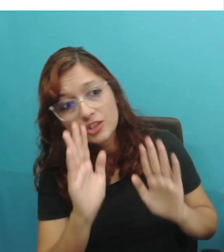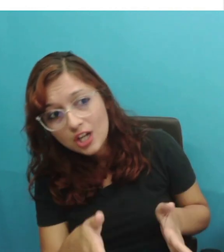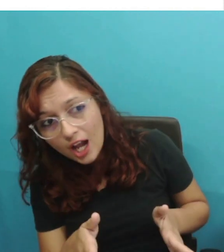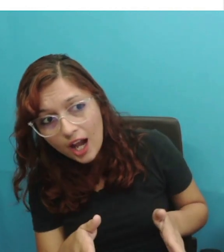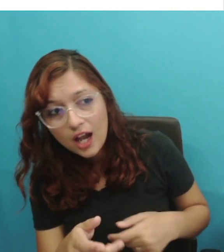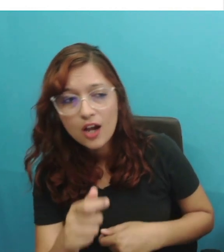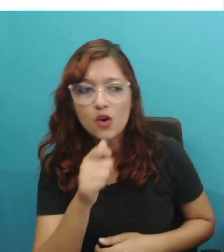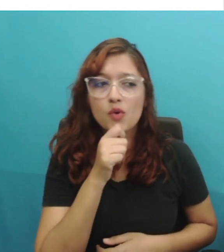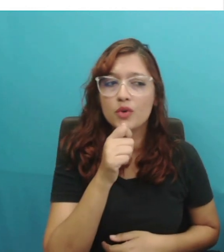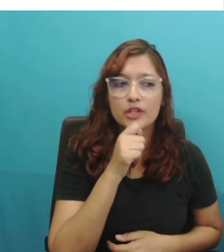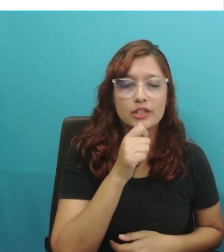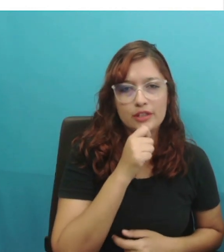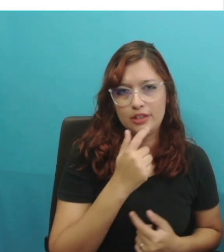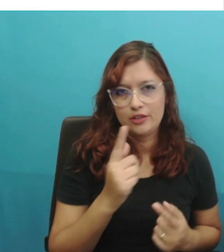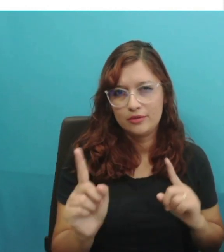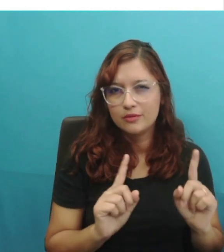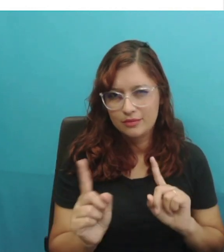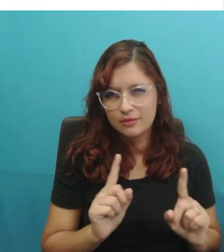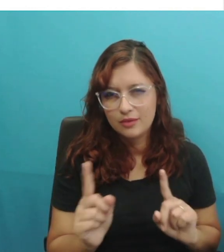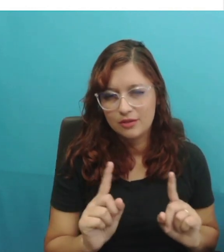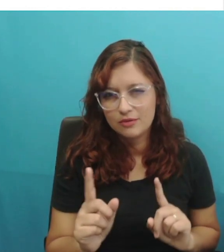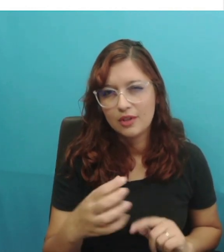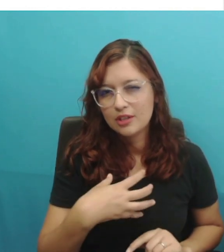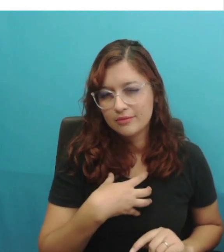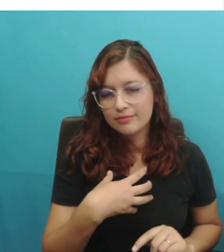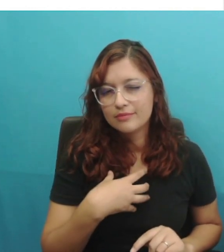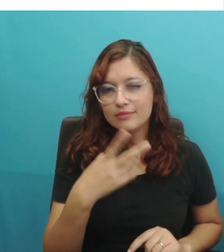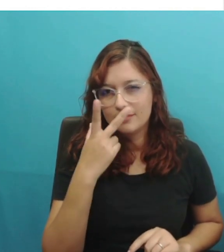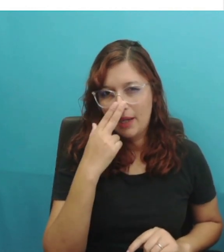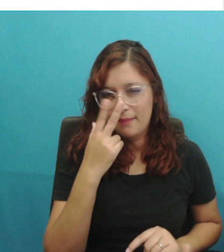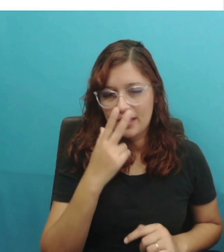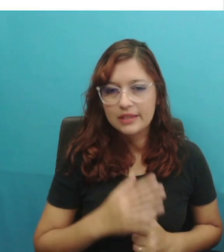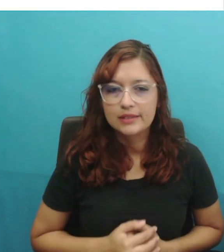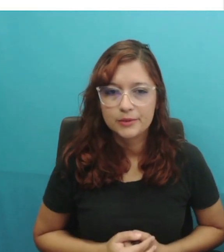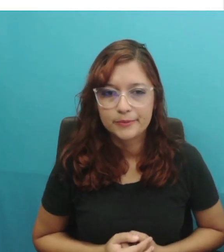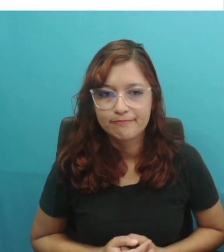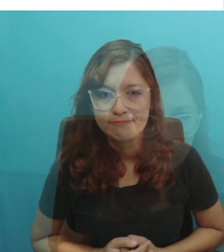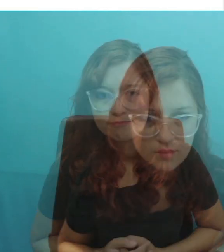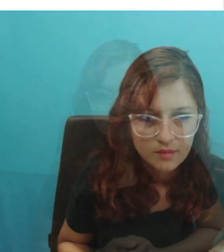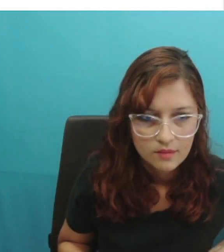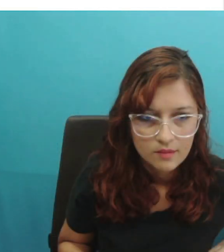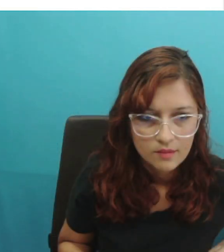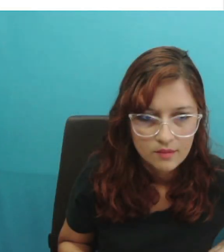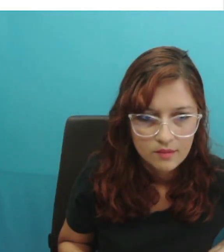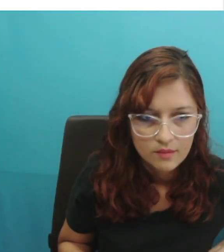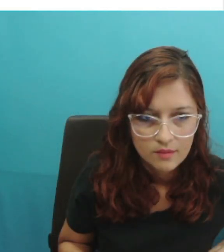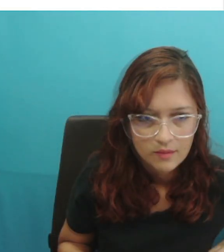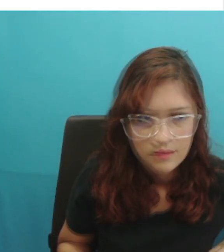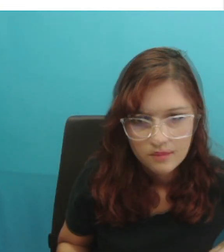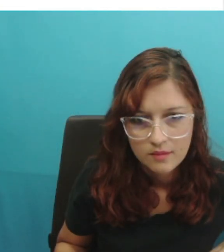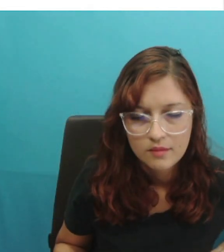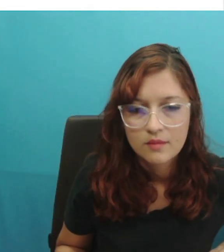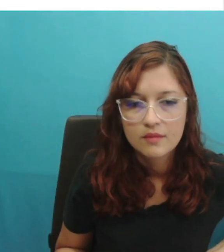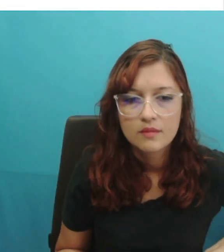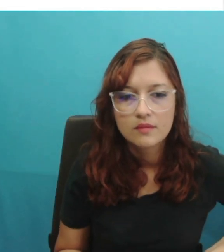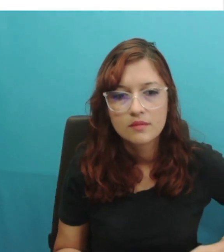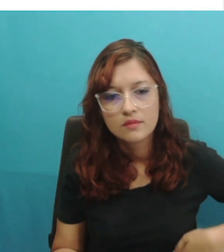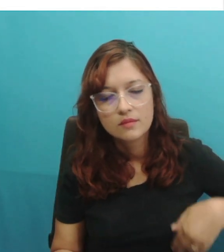ou não. Já ou ainda não. É nesse sentido.